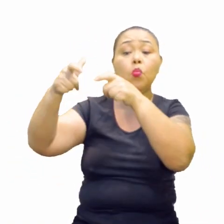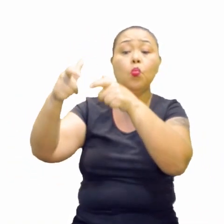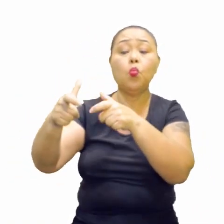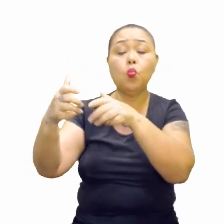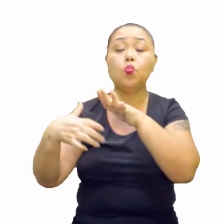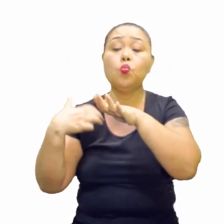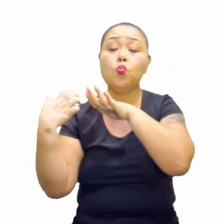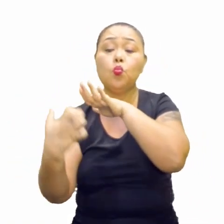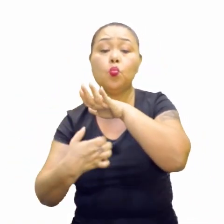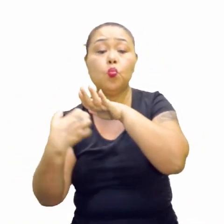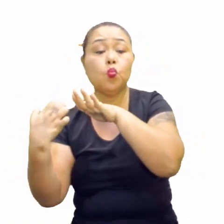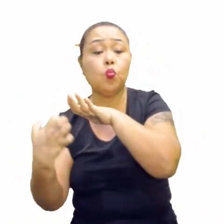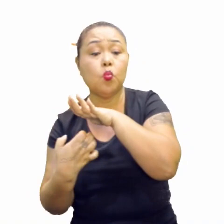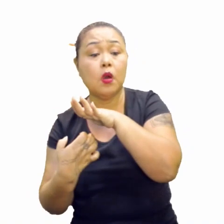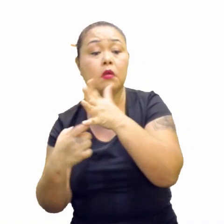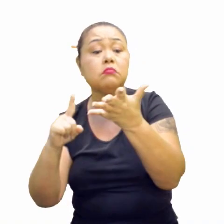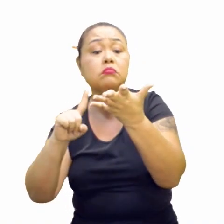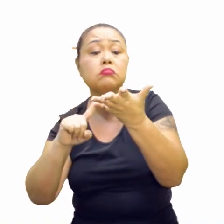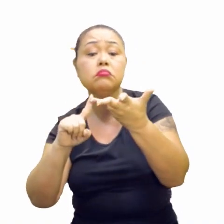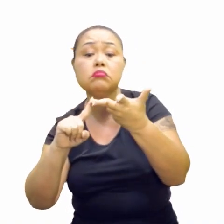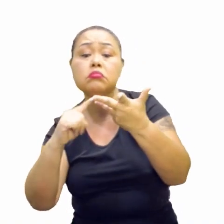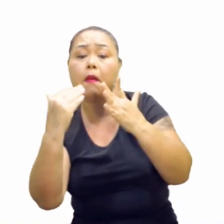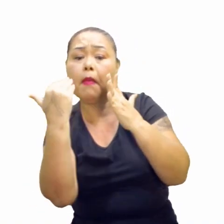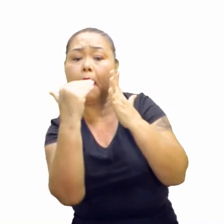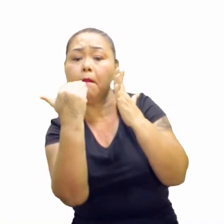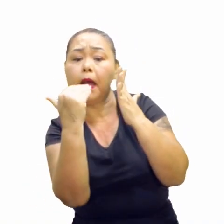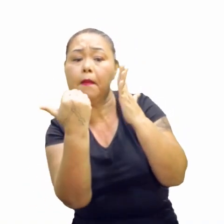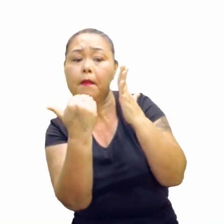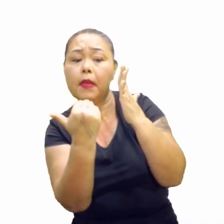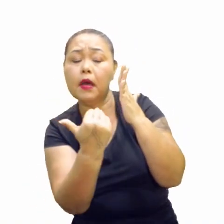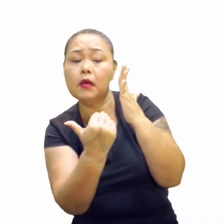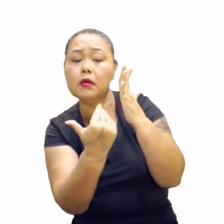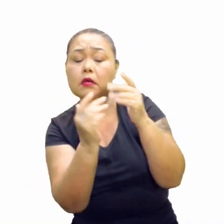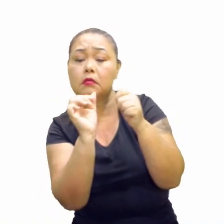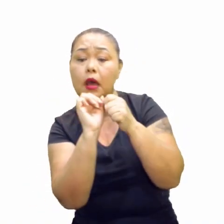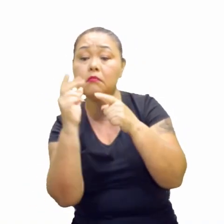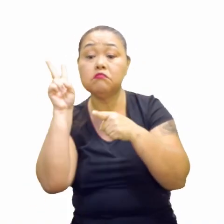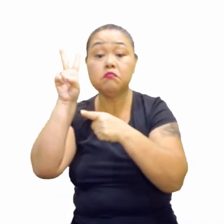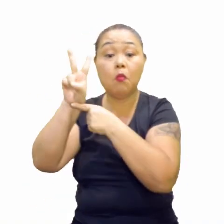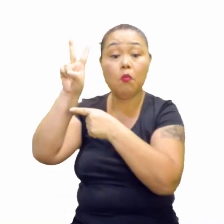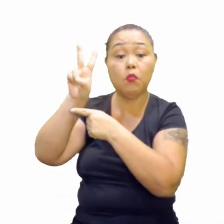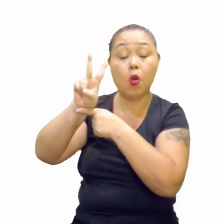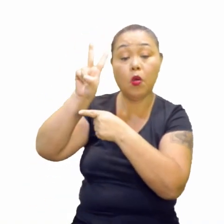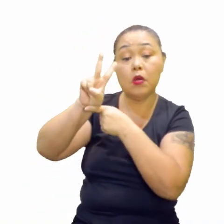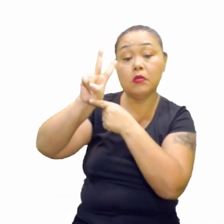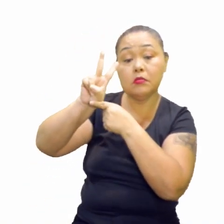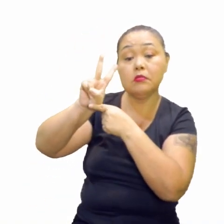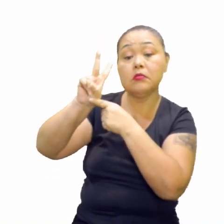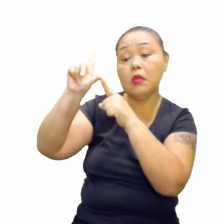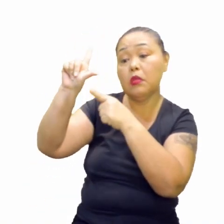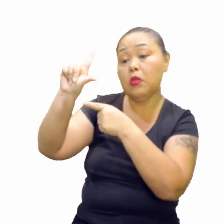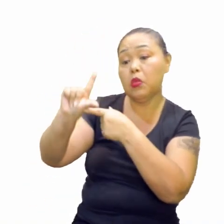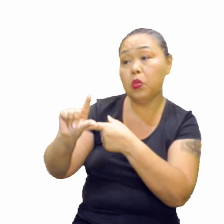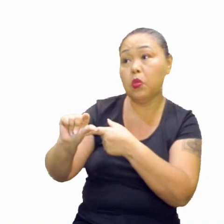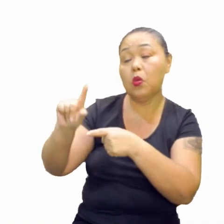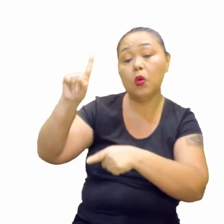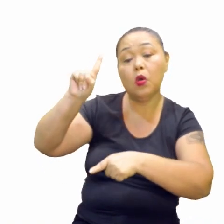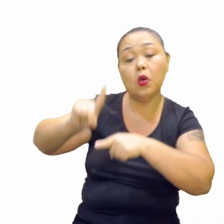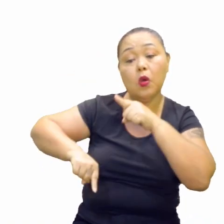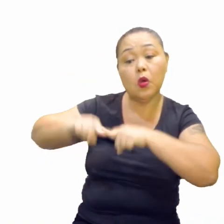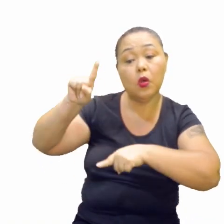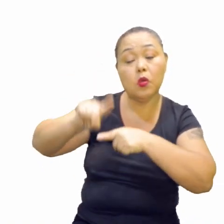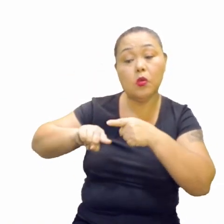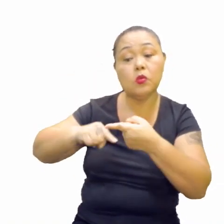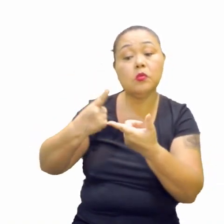Adotaram uma série de medidas protecionistas para poder reduzir as importações de